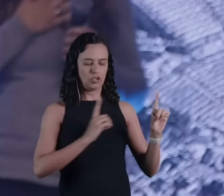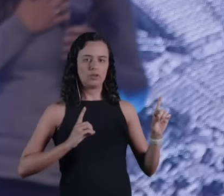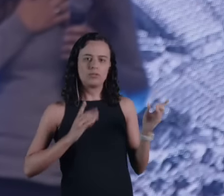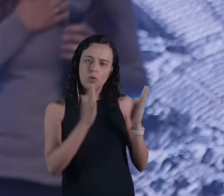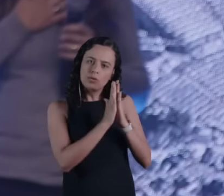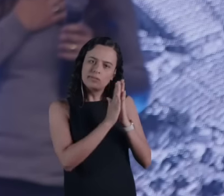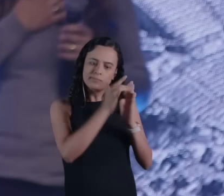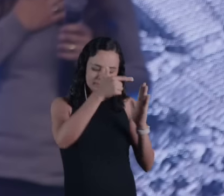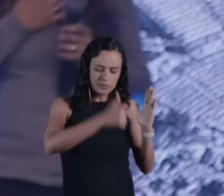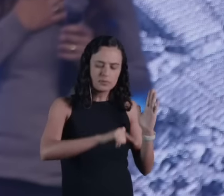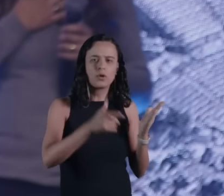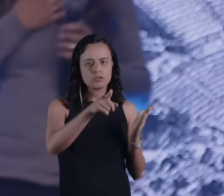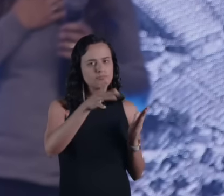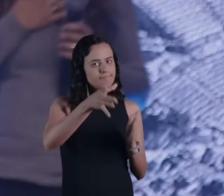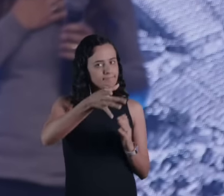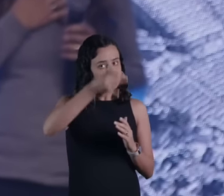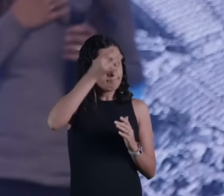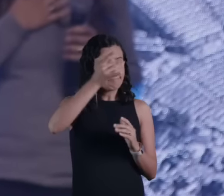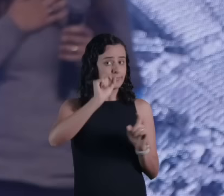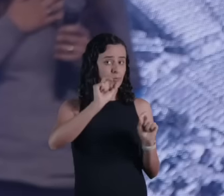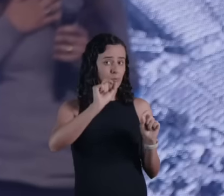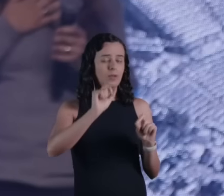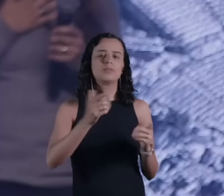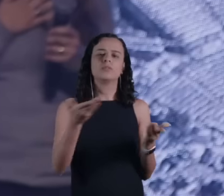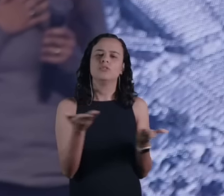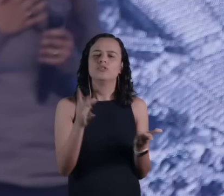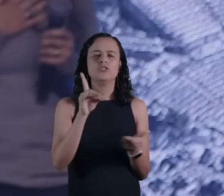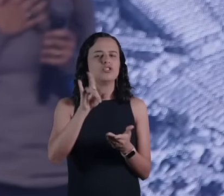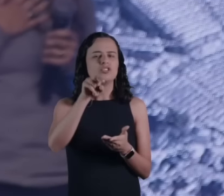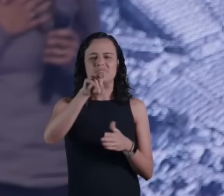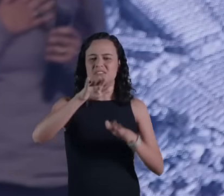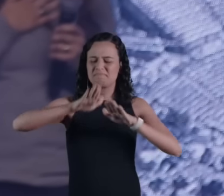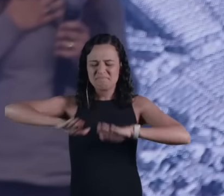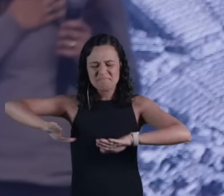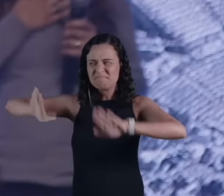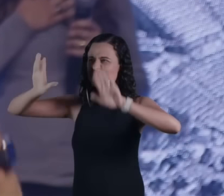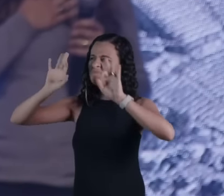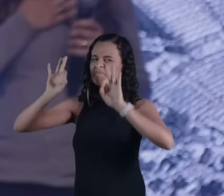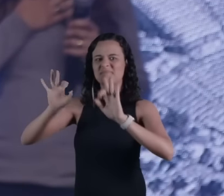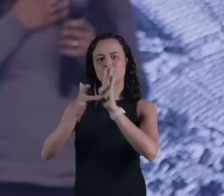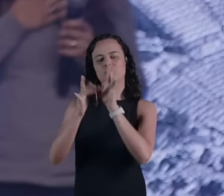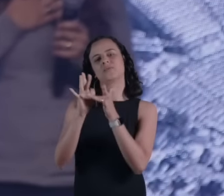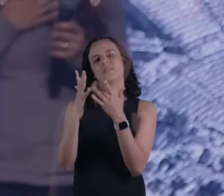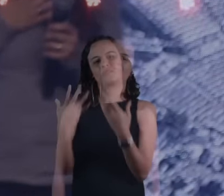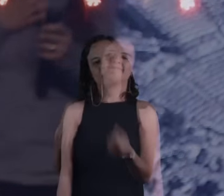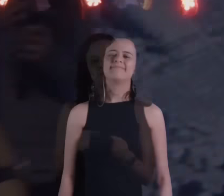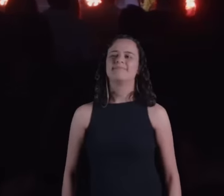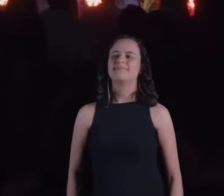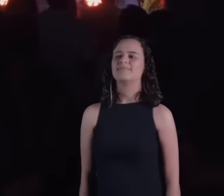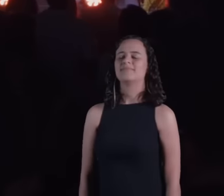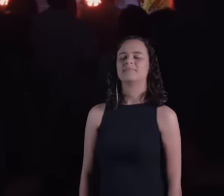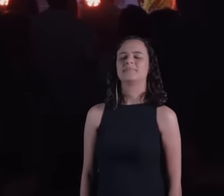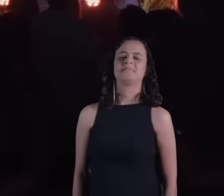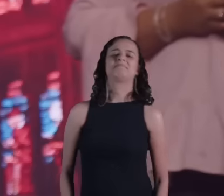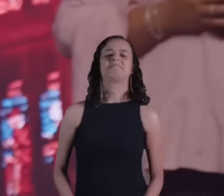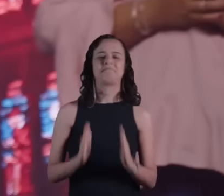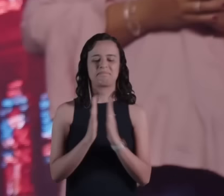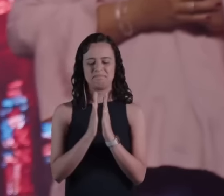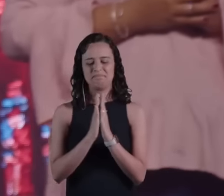essa data. Foi o dia que você se rendeu completamente. Deus abençoe, por favor. Senhor